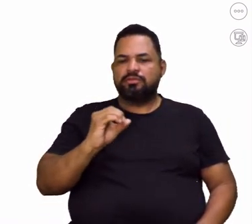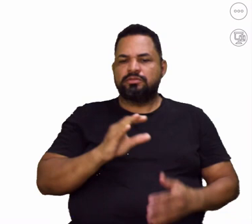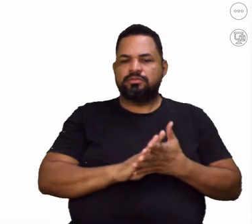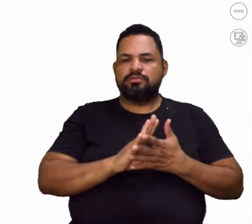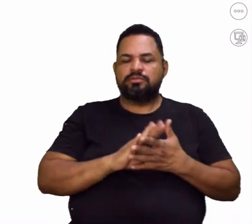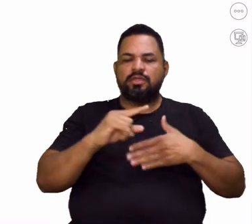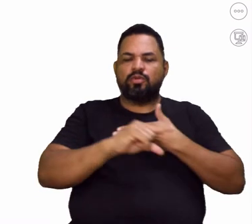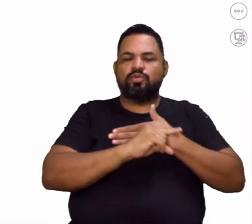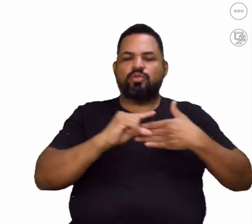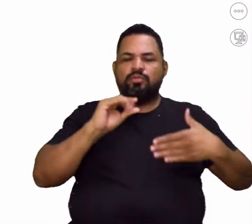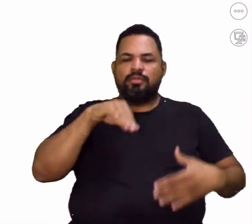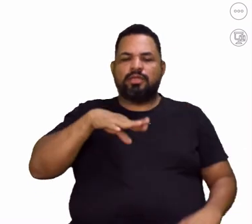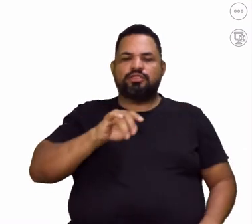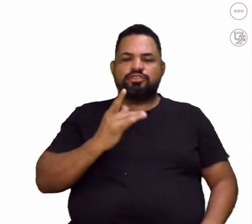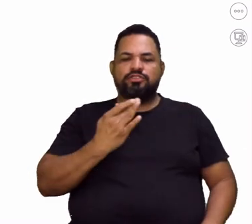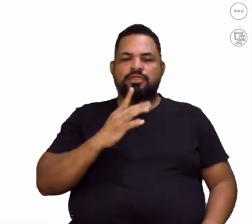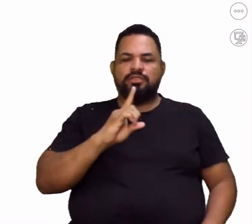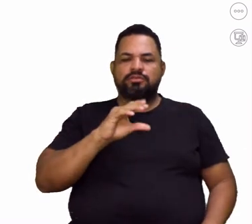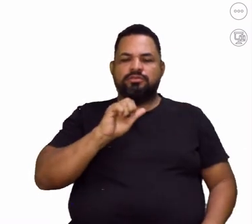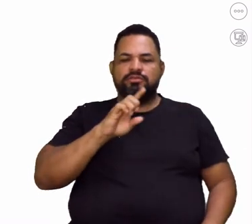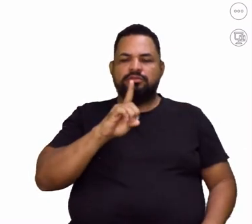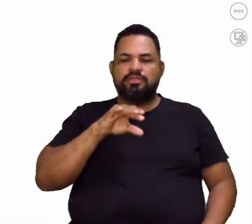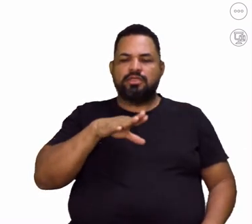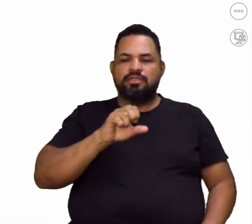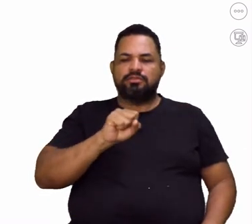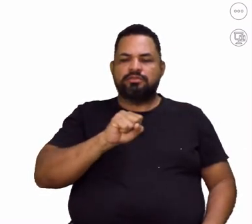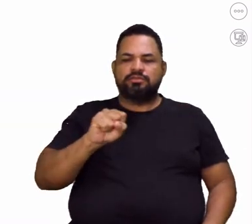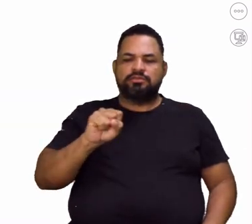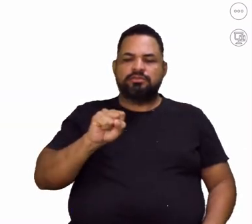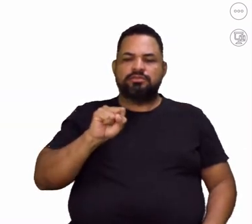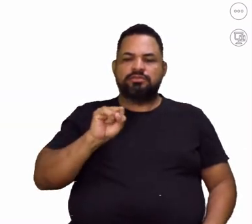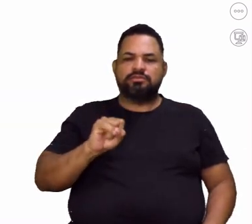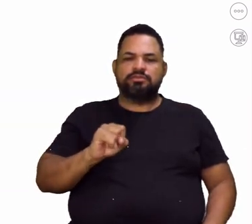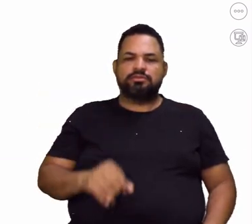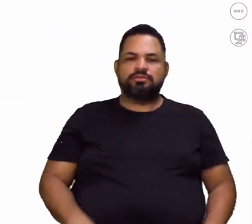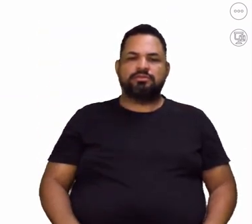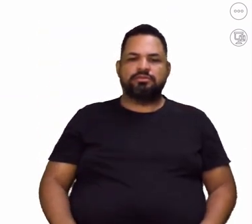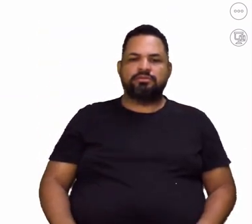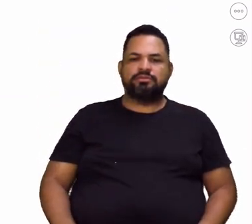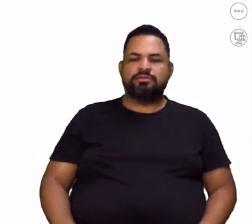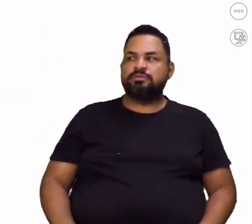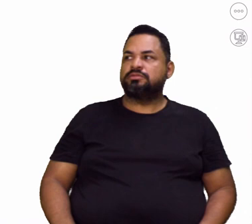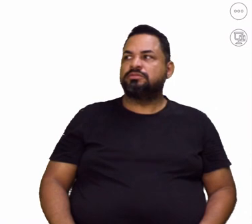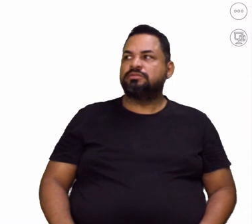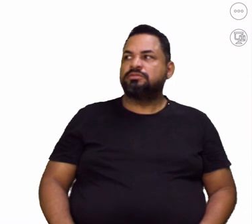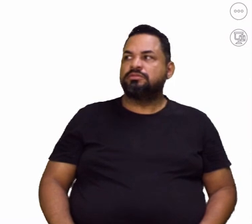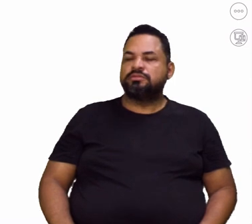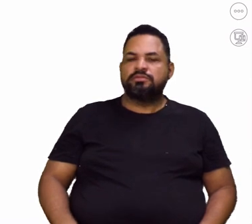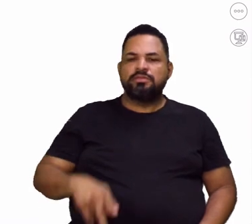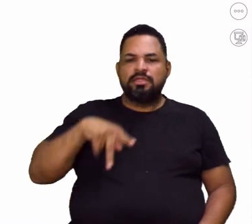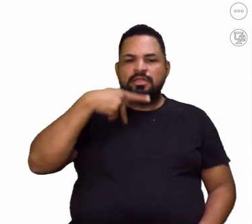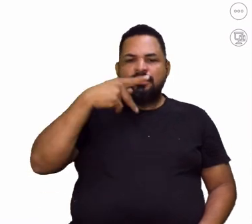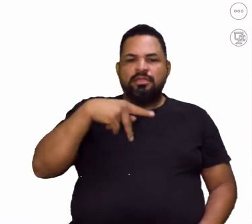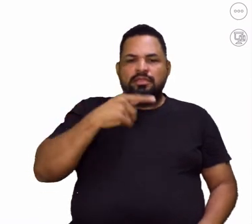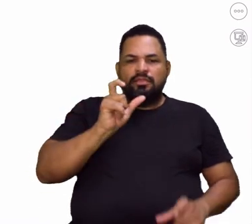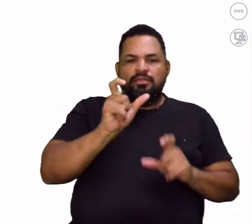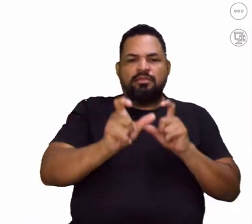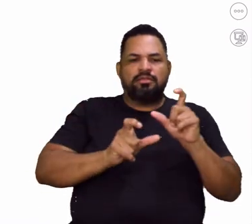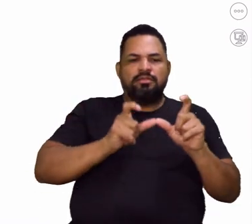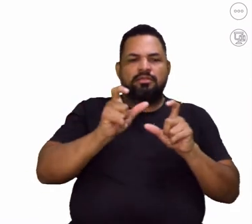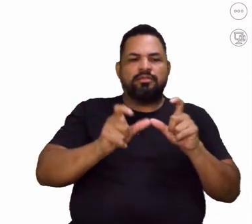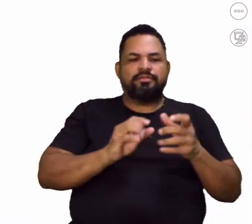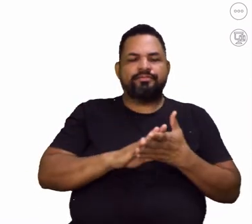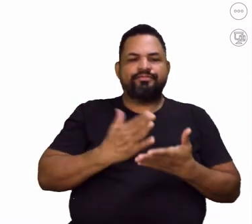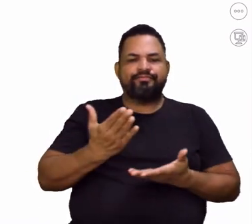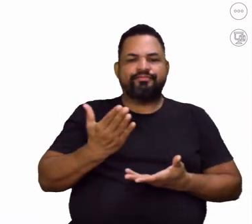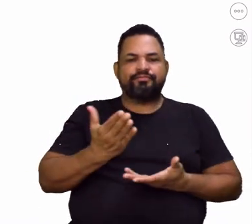Assis. Deu até aquela intimidade com o autor. Ok, então, falando da morfologia, vamos